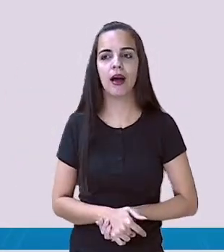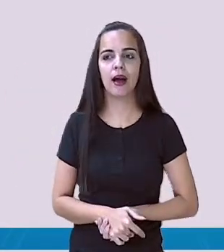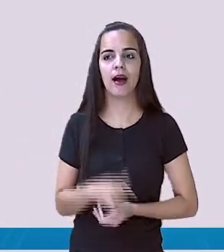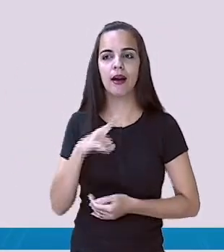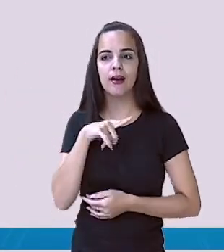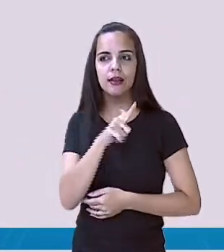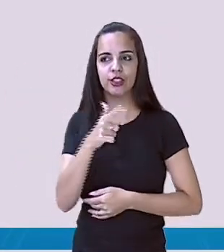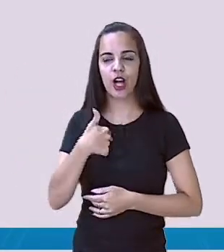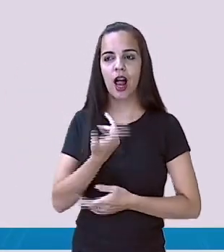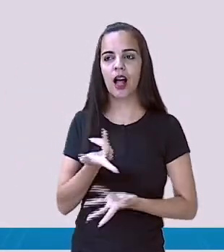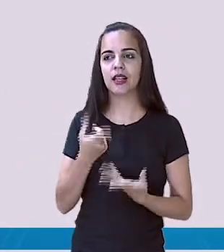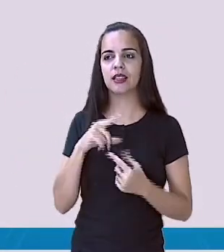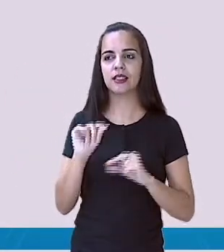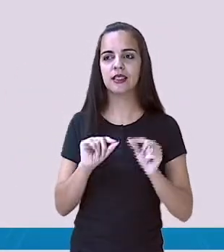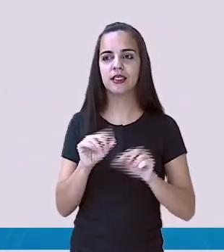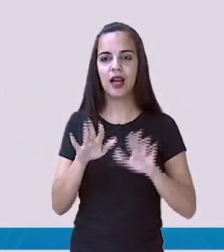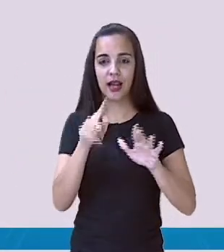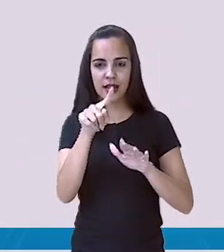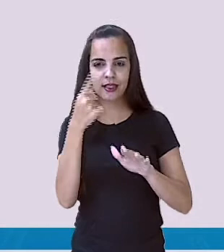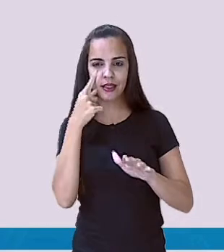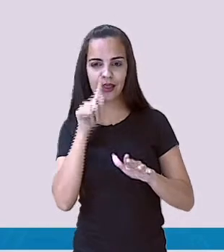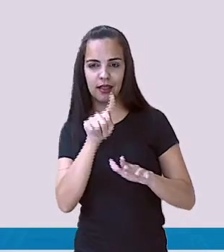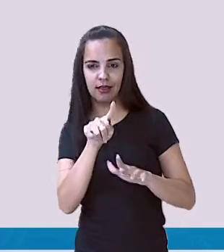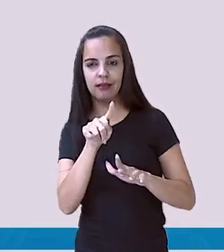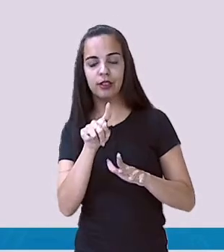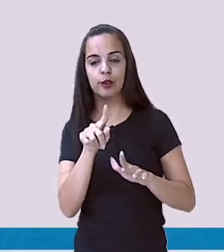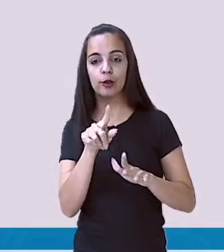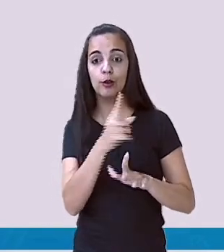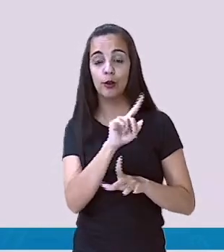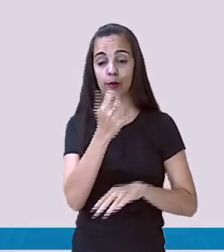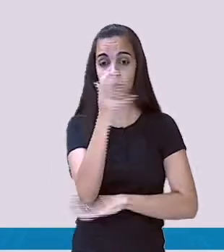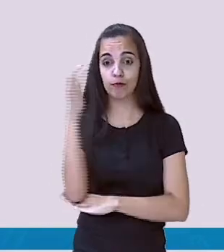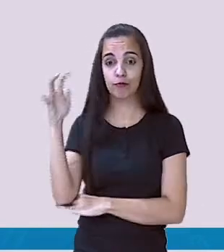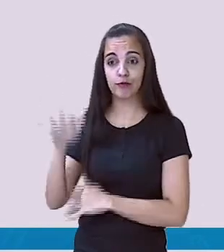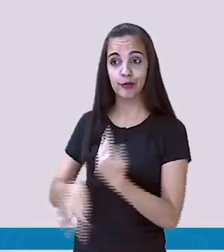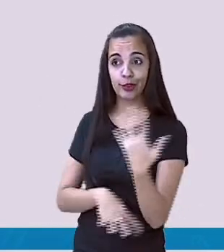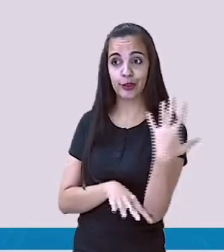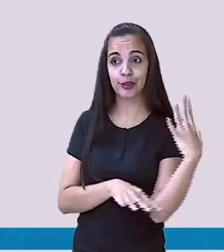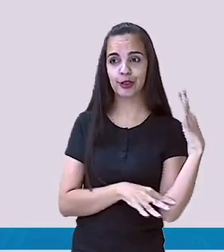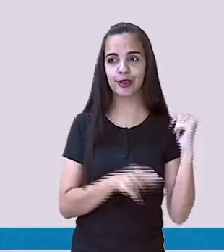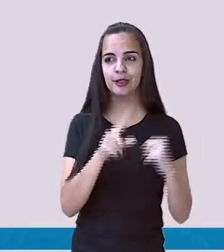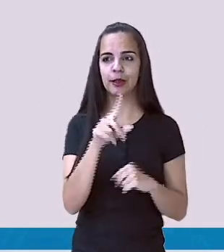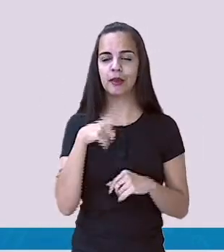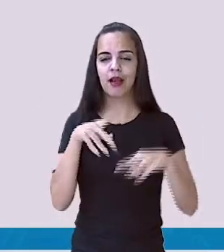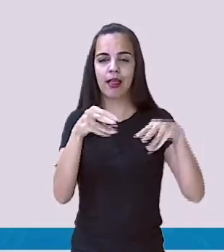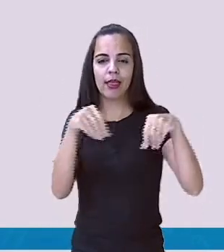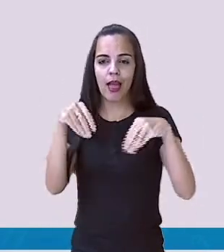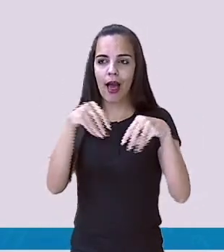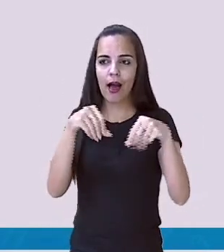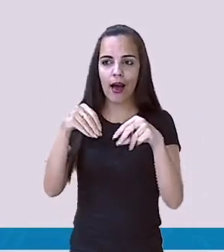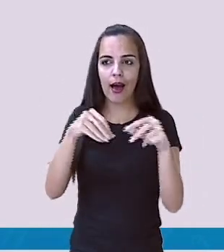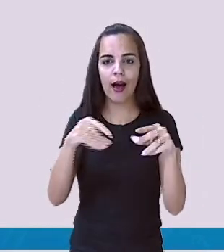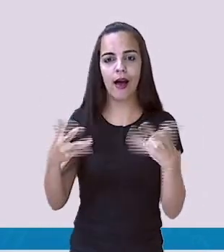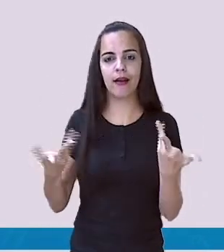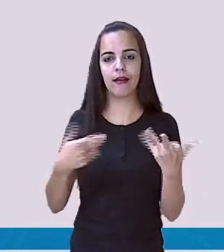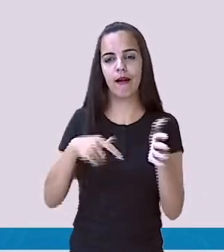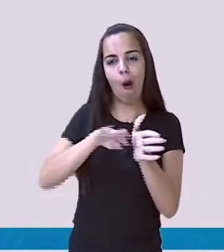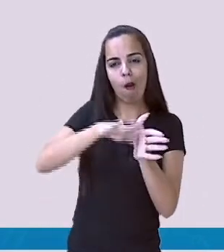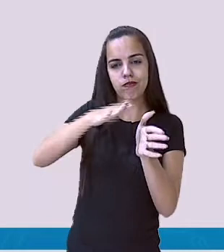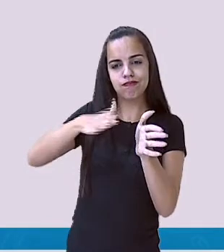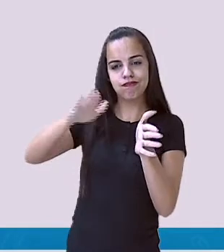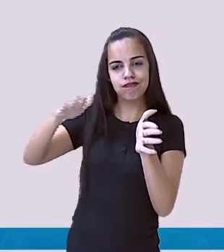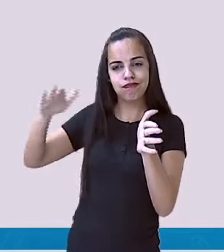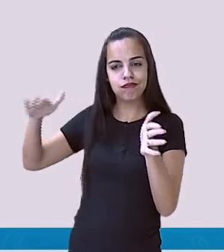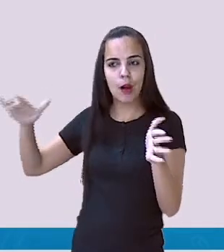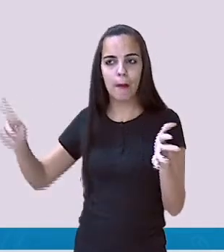caracterizada, essa paisagem é caracterizada por areia, ela tem o mar, ela